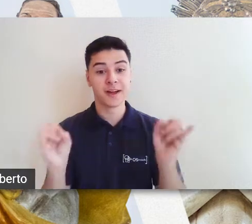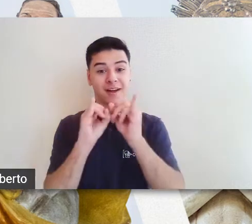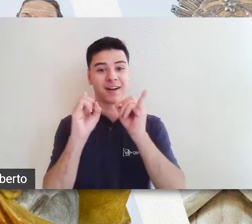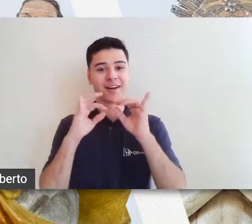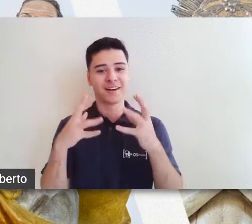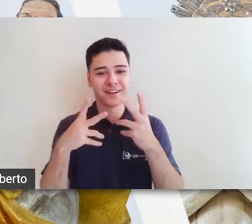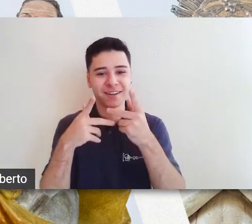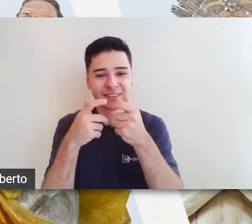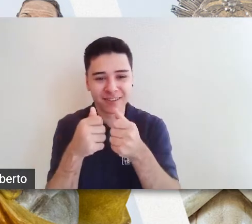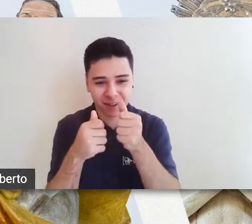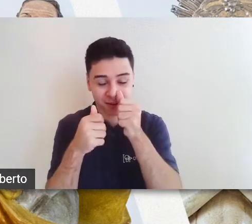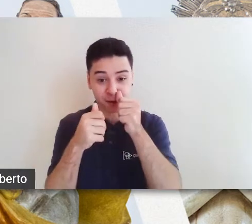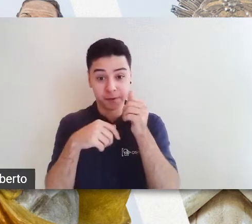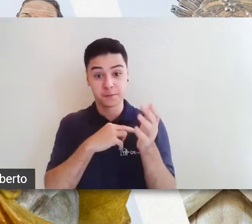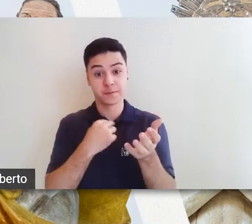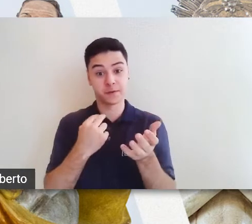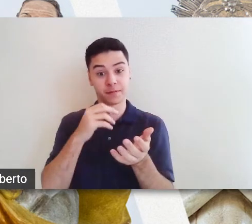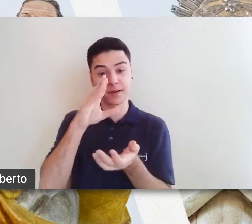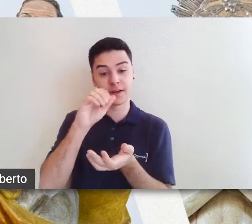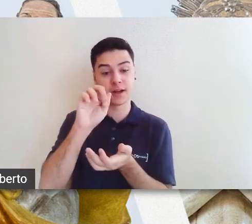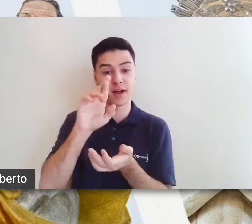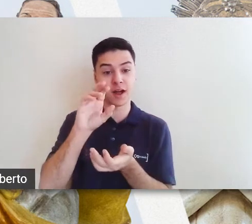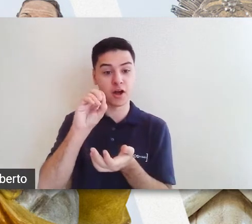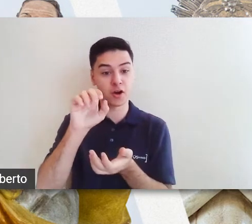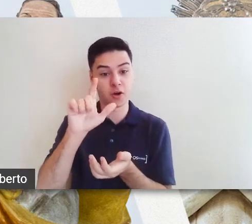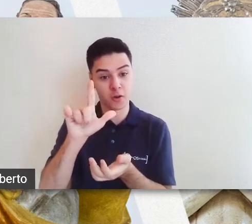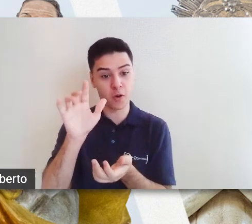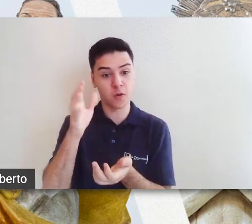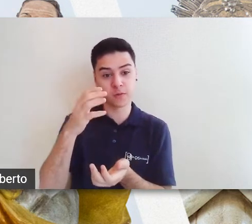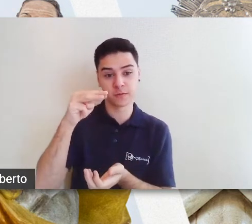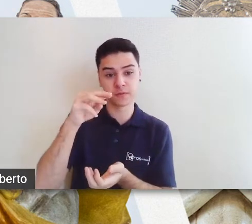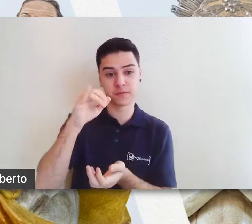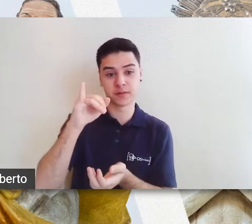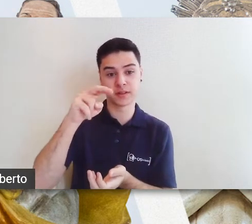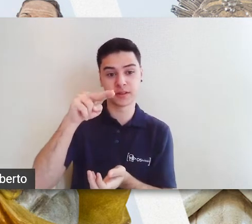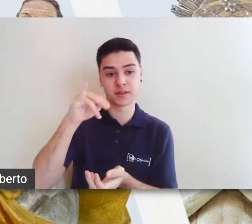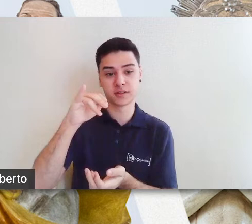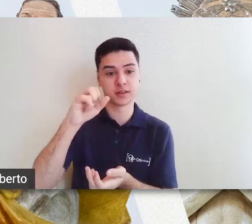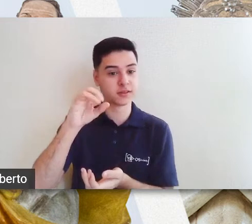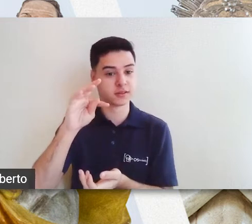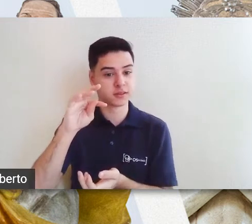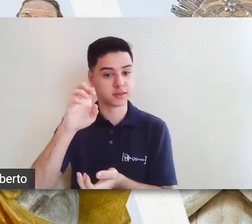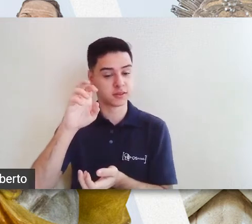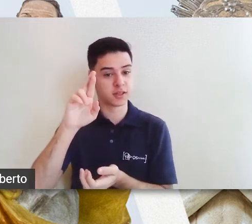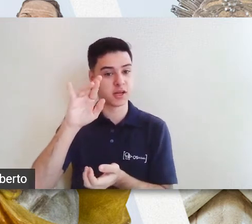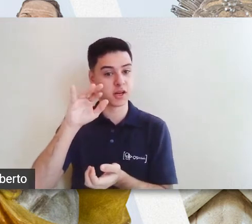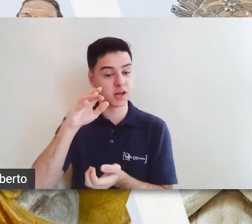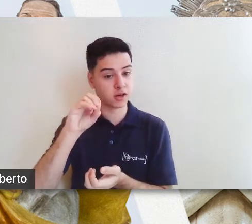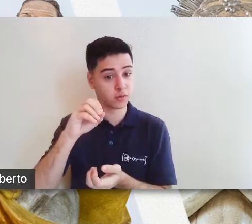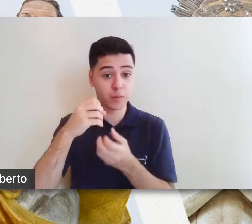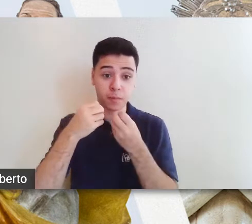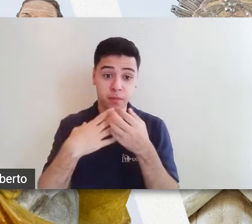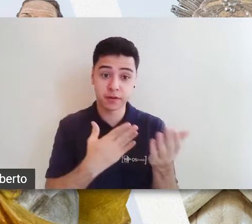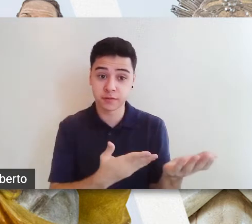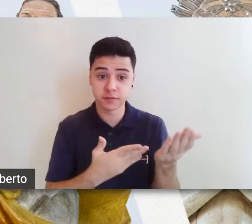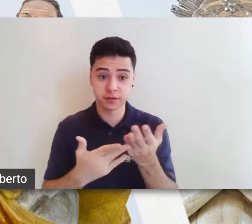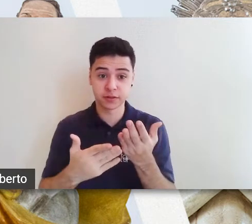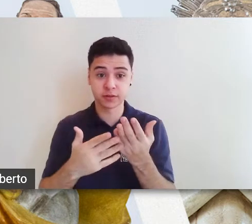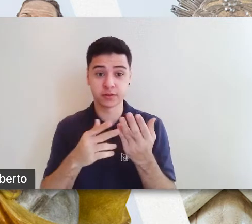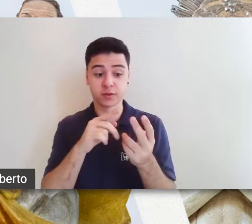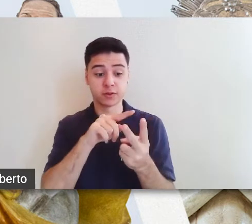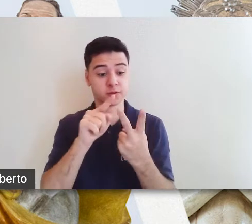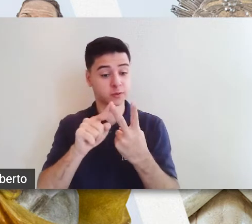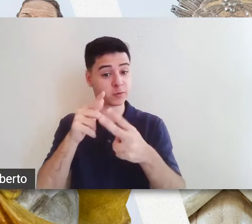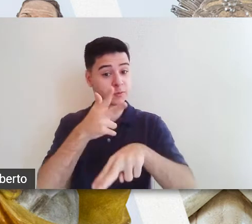Olá, pessoal. Meu nome é Carol Ministério. Sejam muito bem-vindos aí à nosso segundo episódio, né, do curso